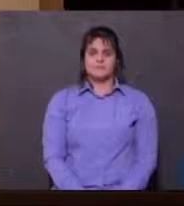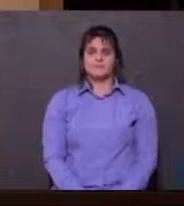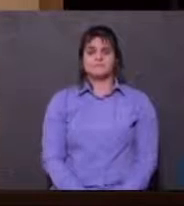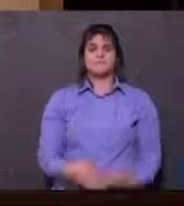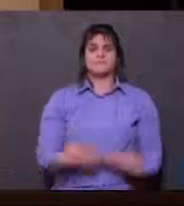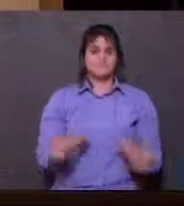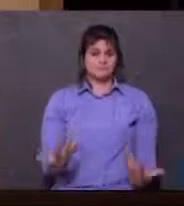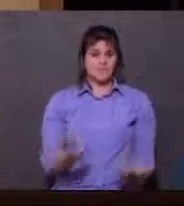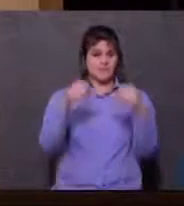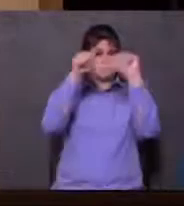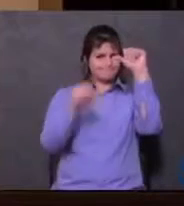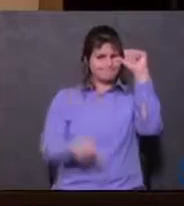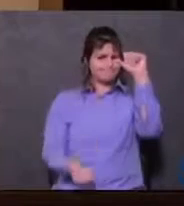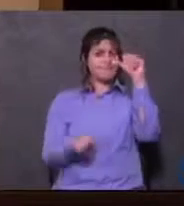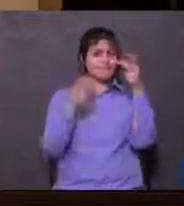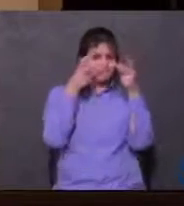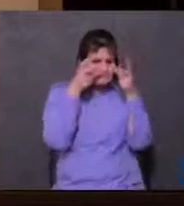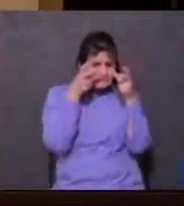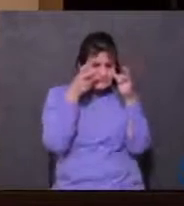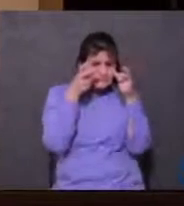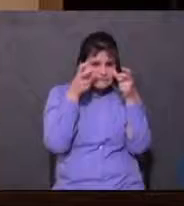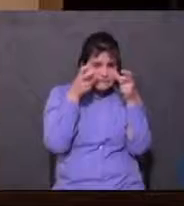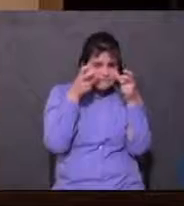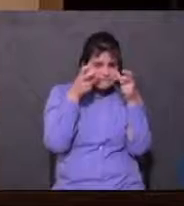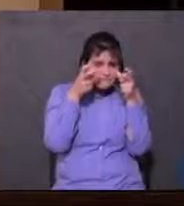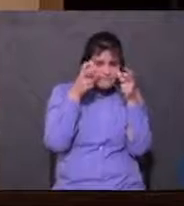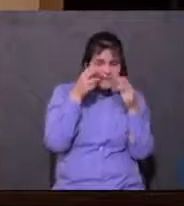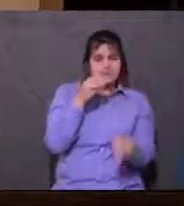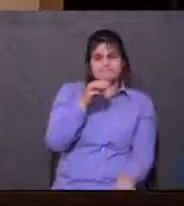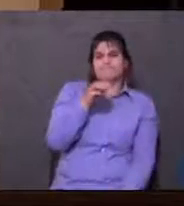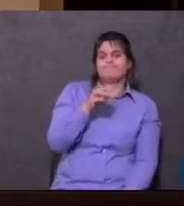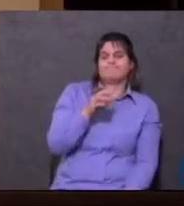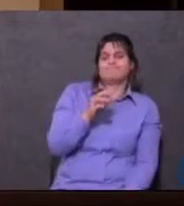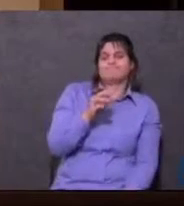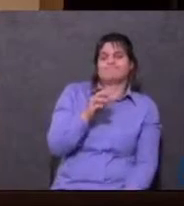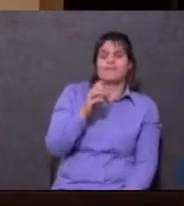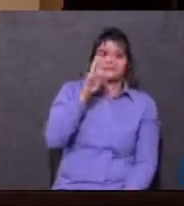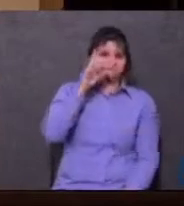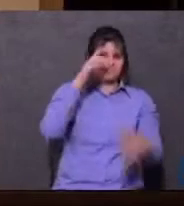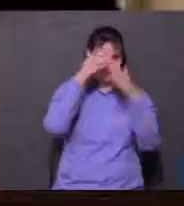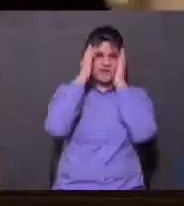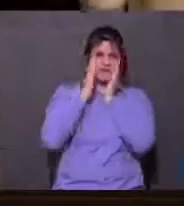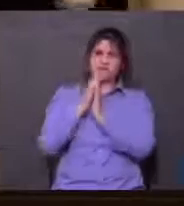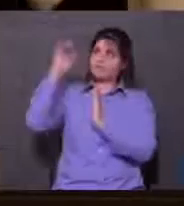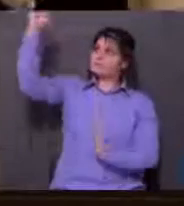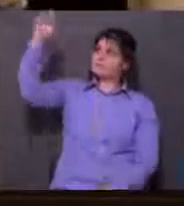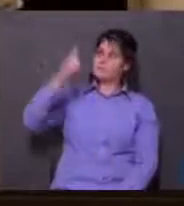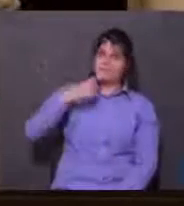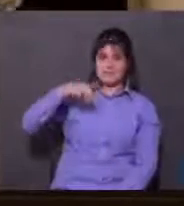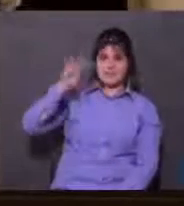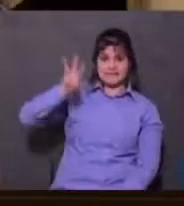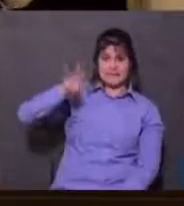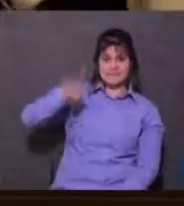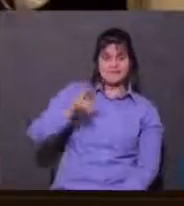Escutemos agora o relato da terceira aparição de Nossa Senhora em julho de